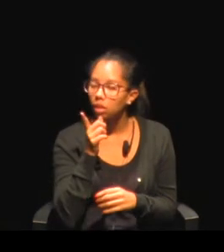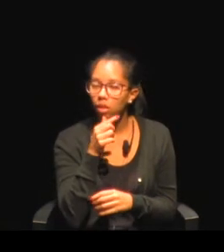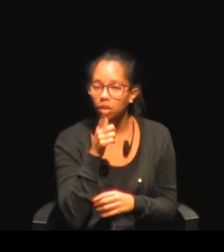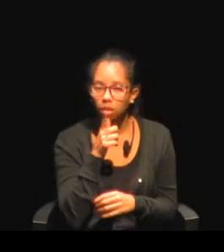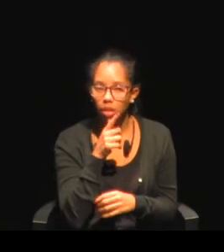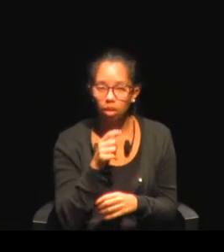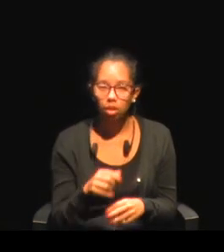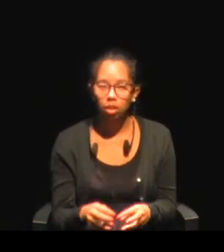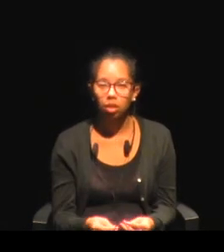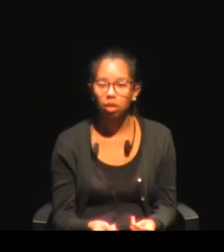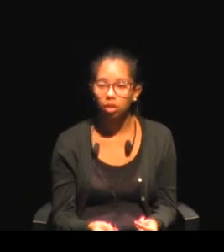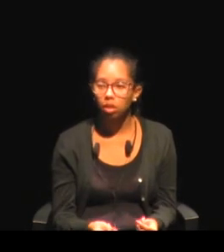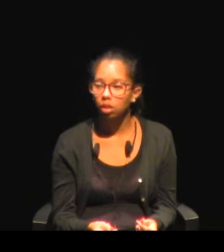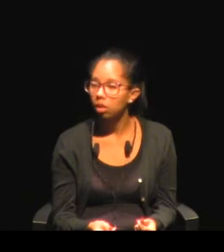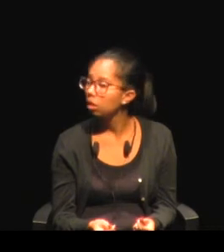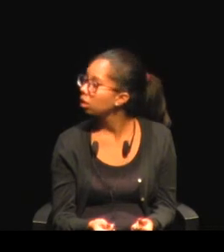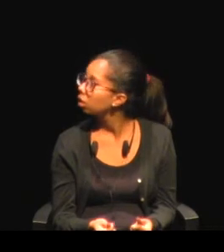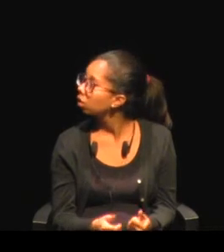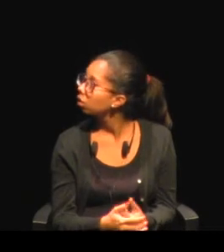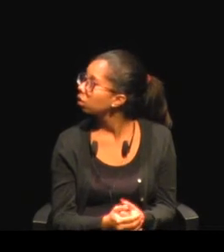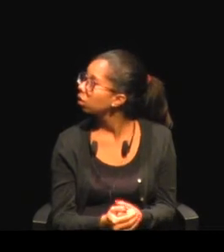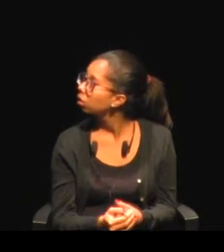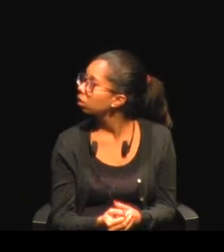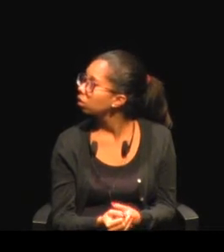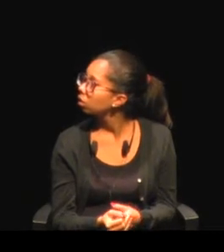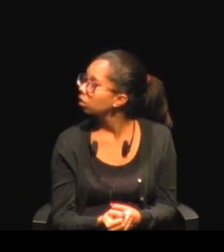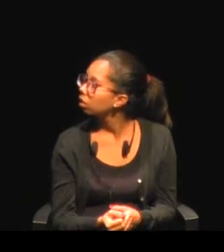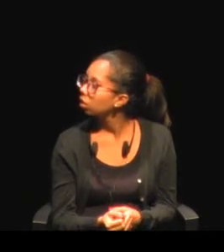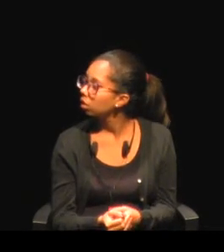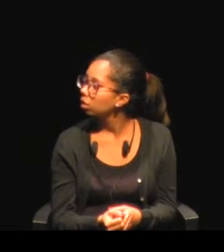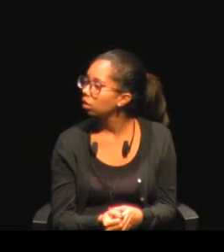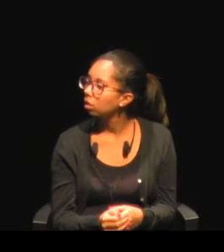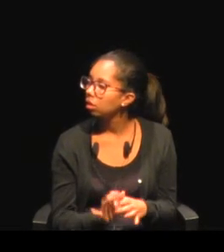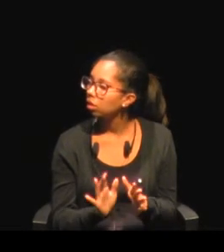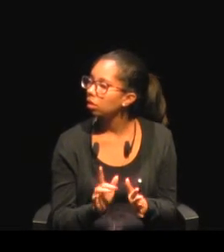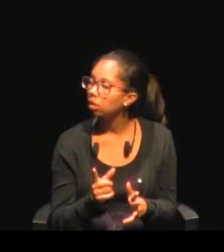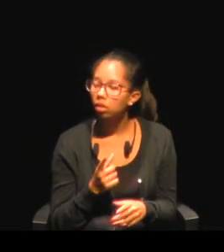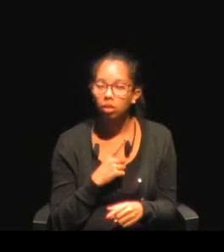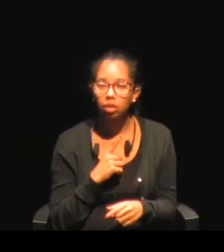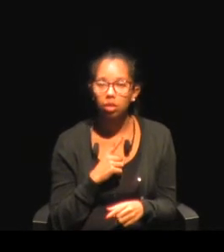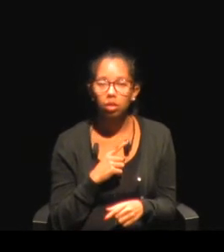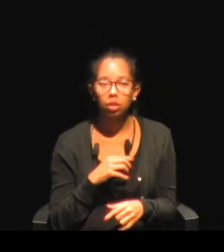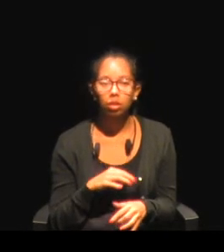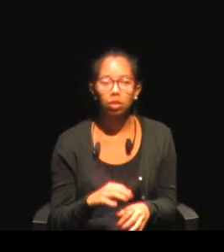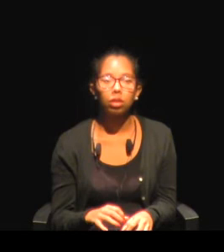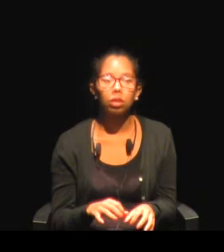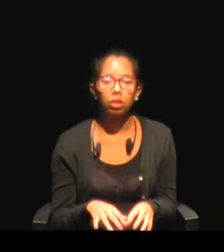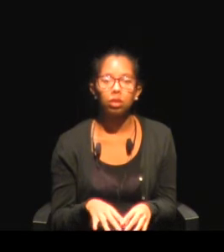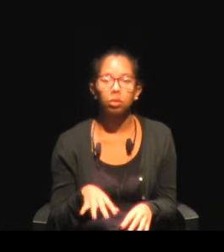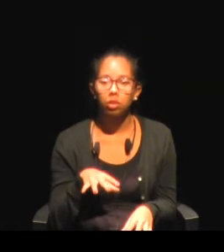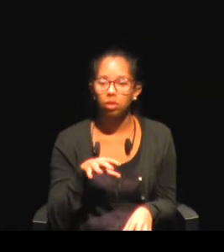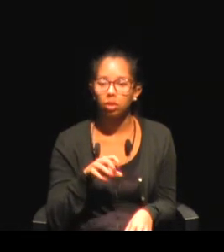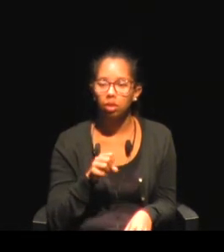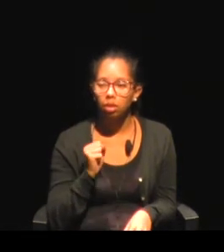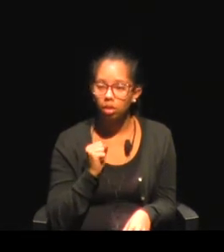água que mina aqui na rocha, a gente vai fazer uma canaleta aqui por baixo, vai ter um sistema de ar-condicionado